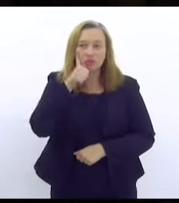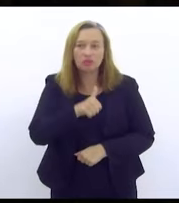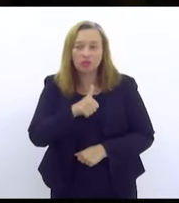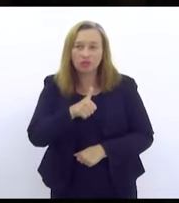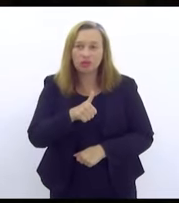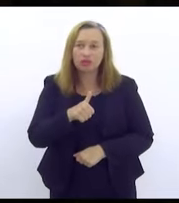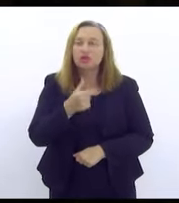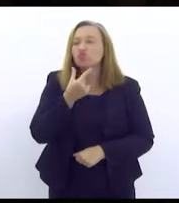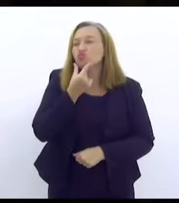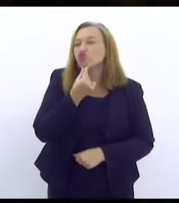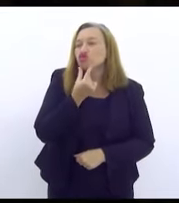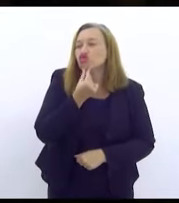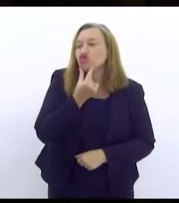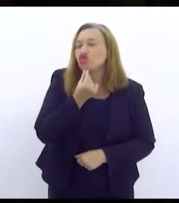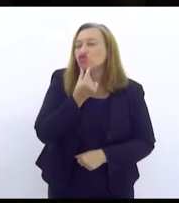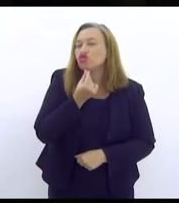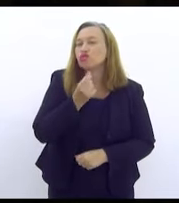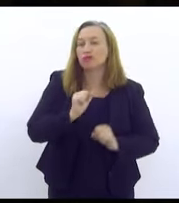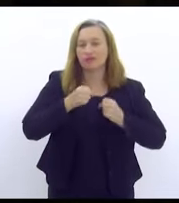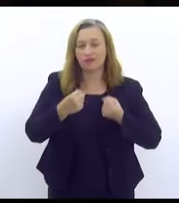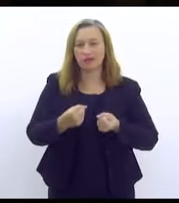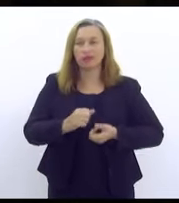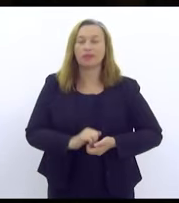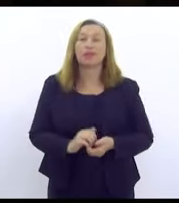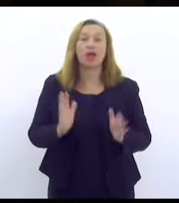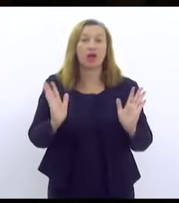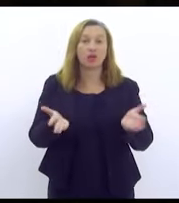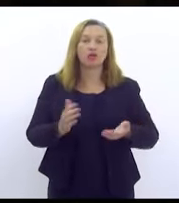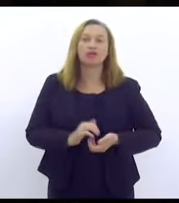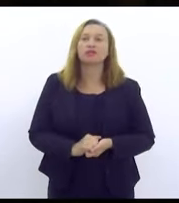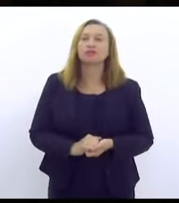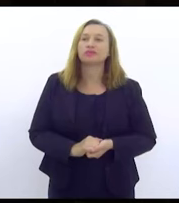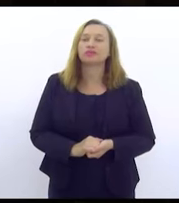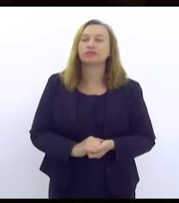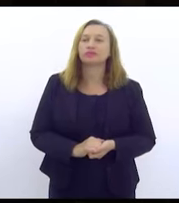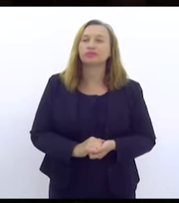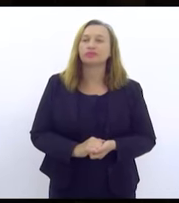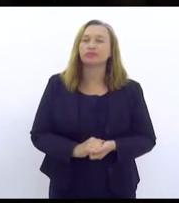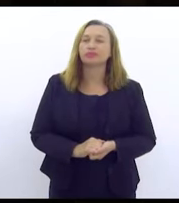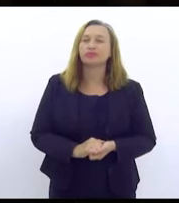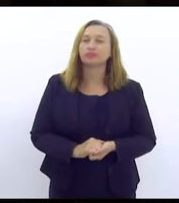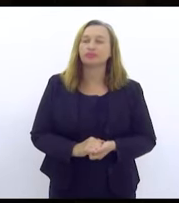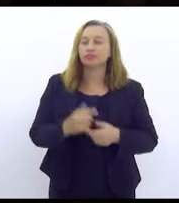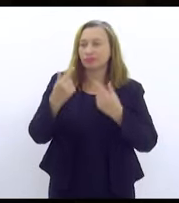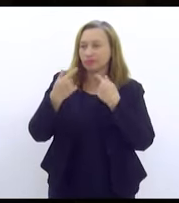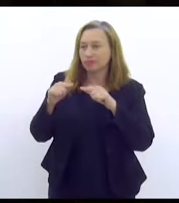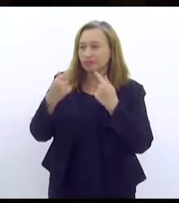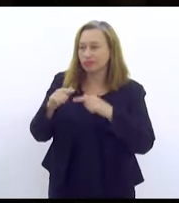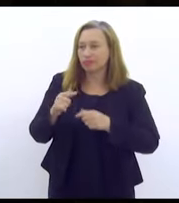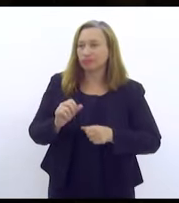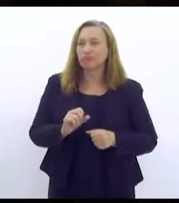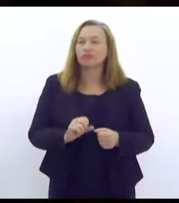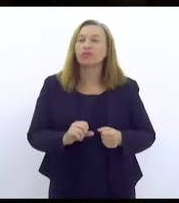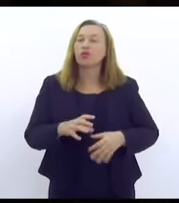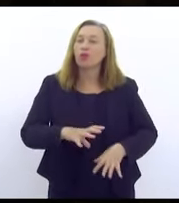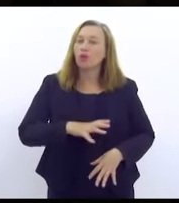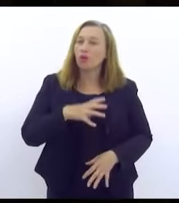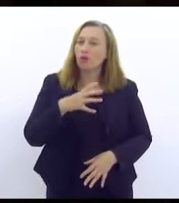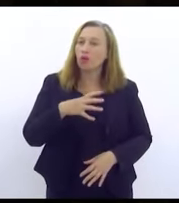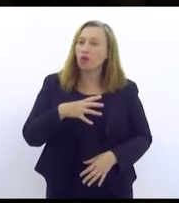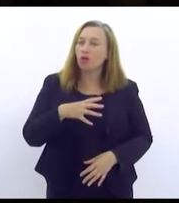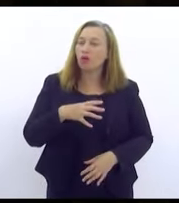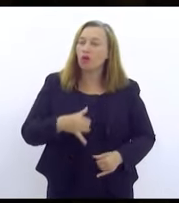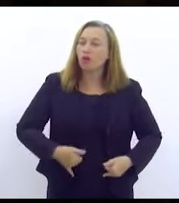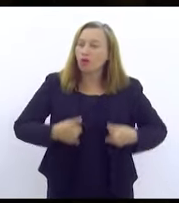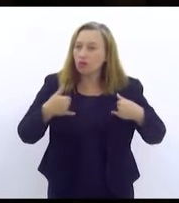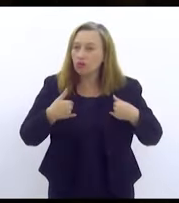seus meninos, defendem. Agora, as críticas são feitas. Eu tenho orgulho de, ao